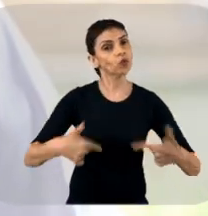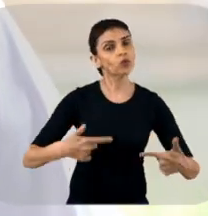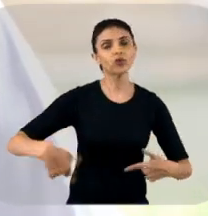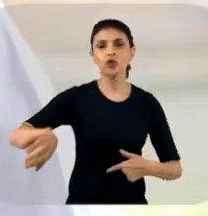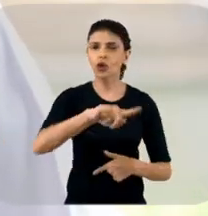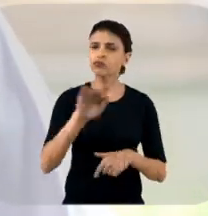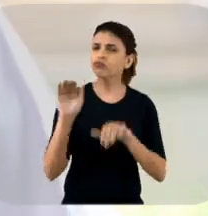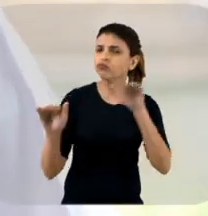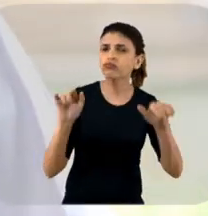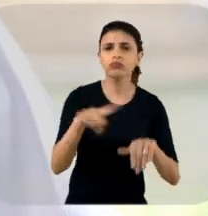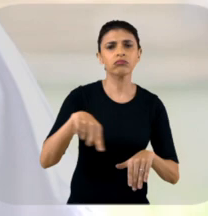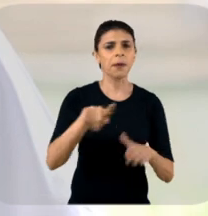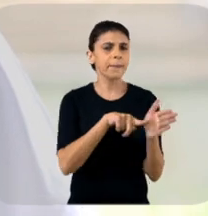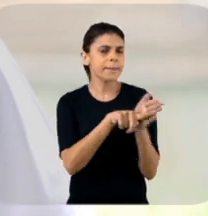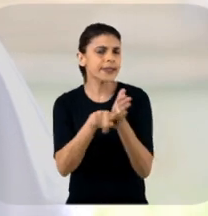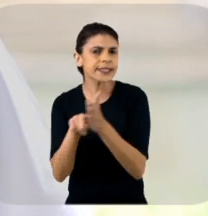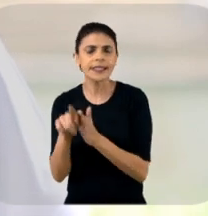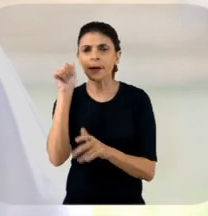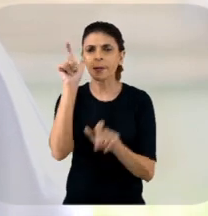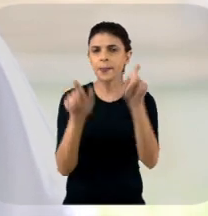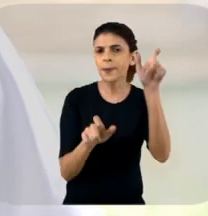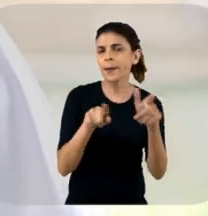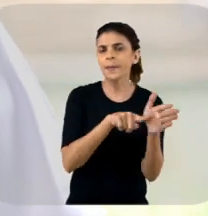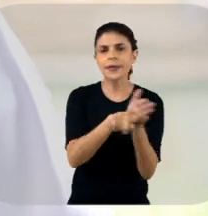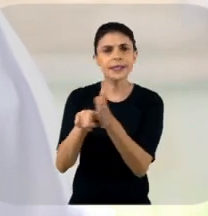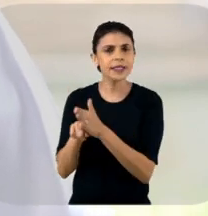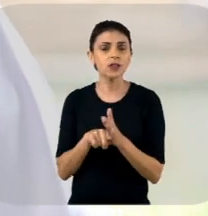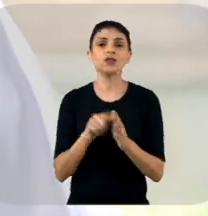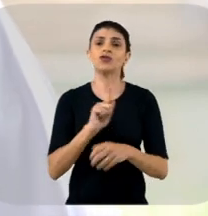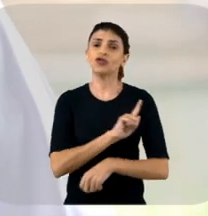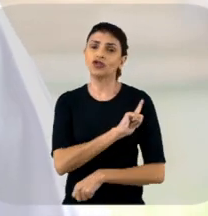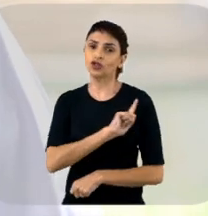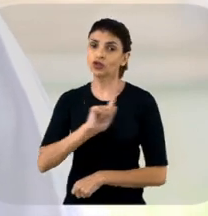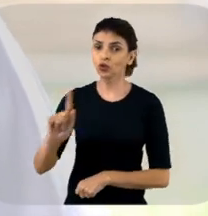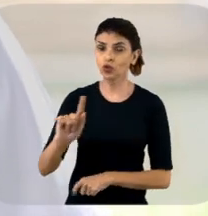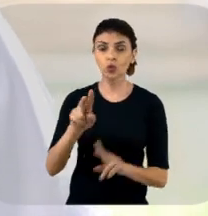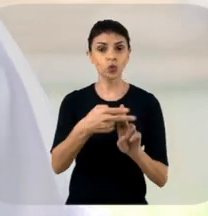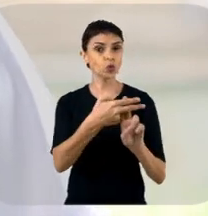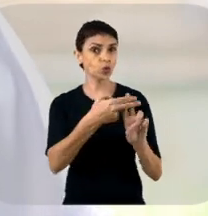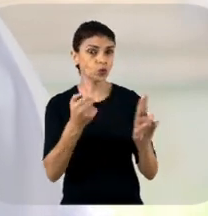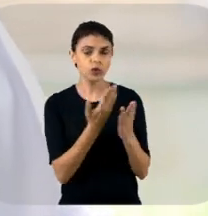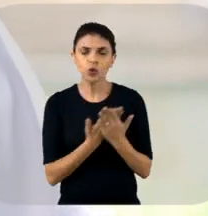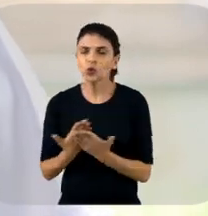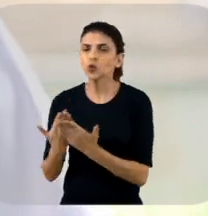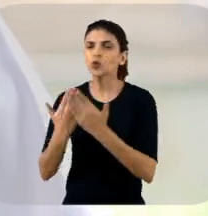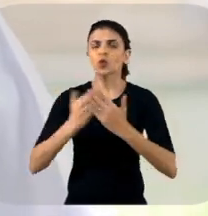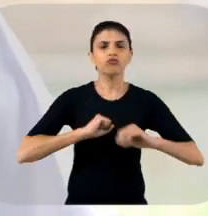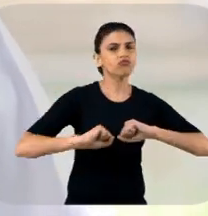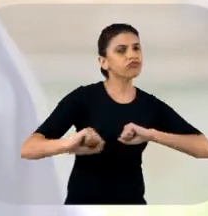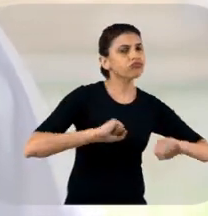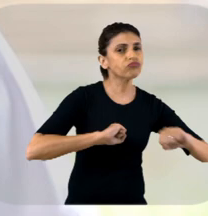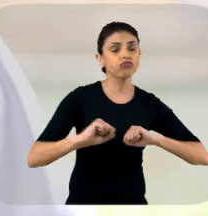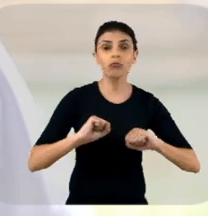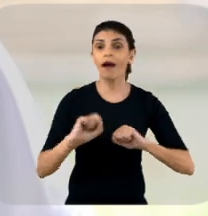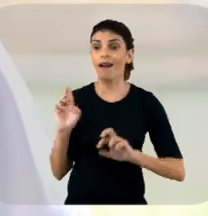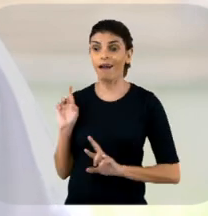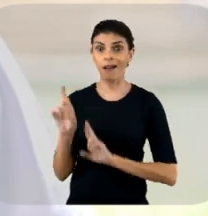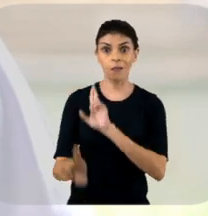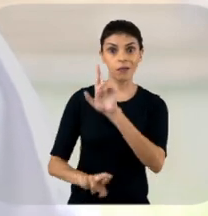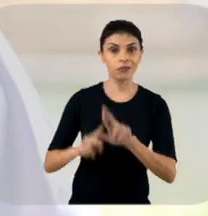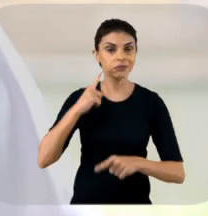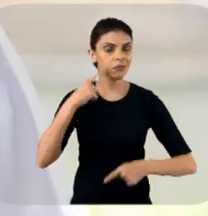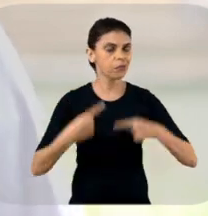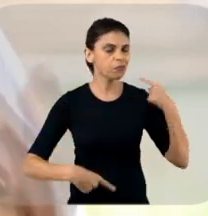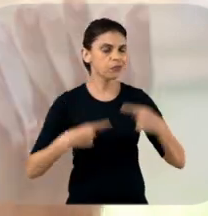vocês, pesquisadores, pesquisadoras, profissionais e gestores do SUS, estudantes militantes da causa ou